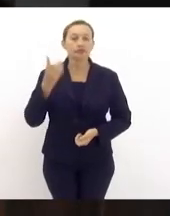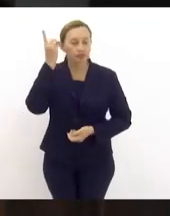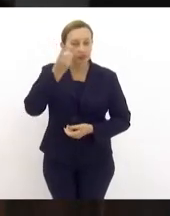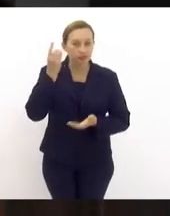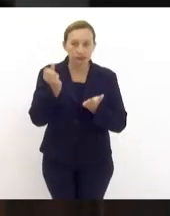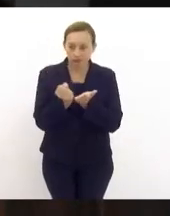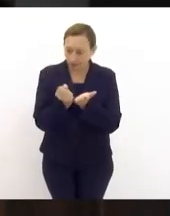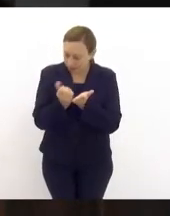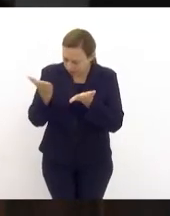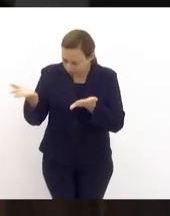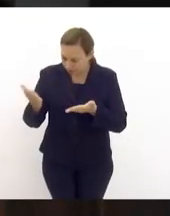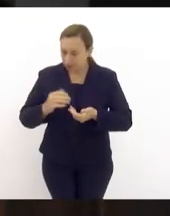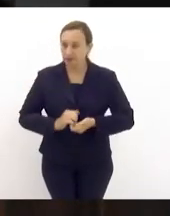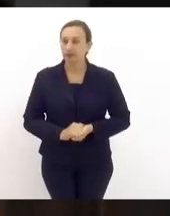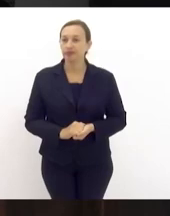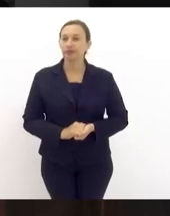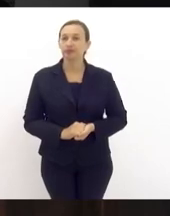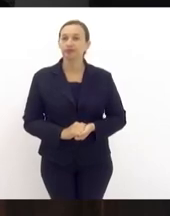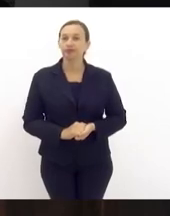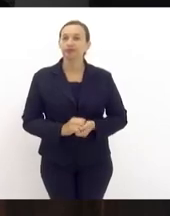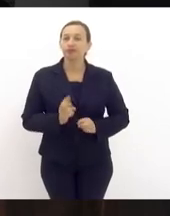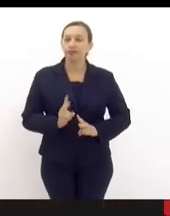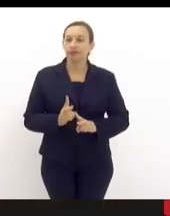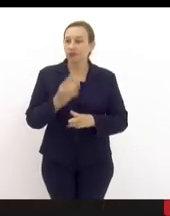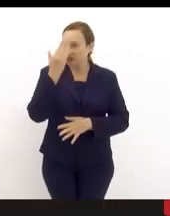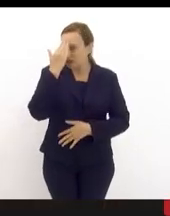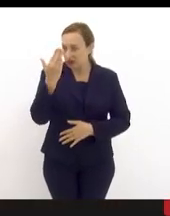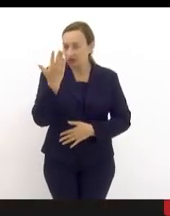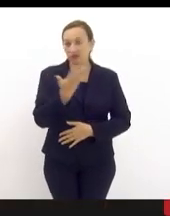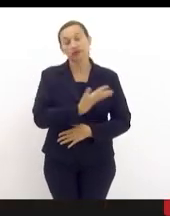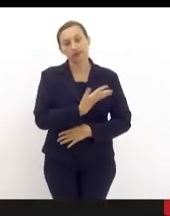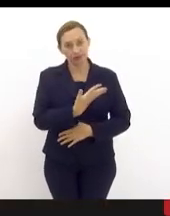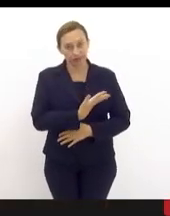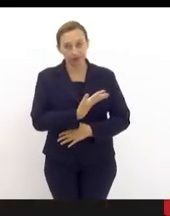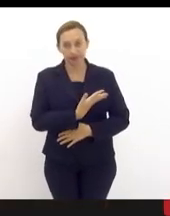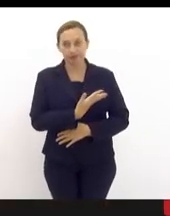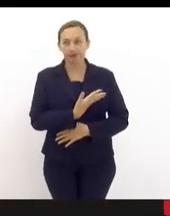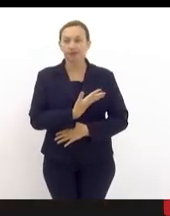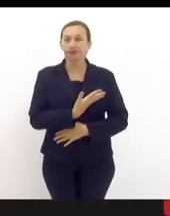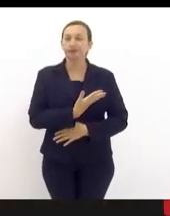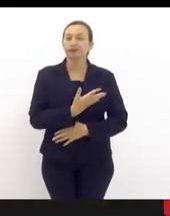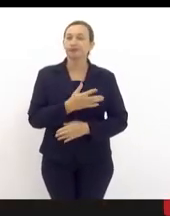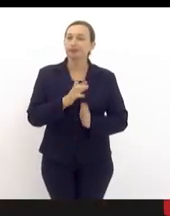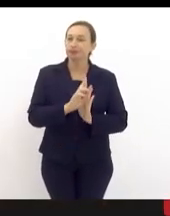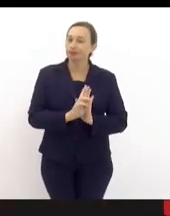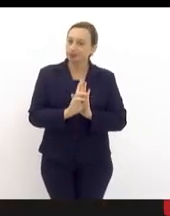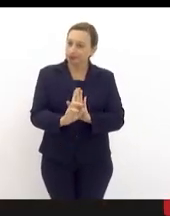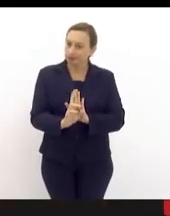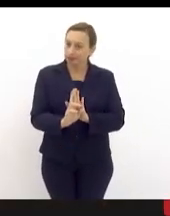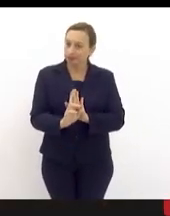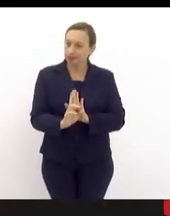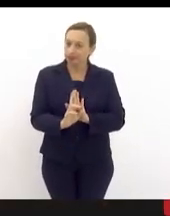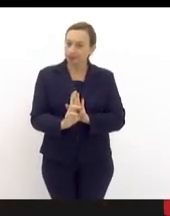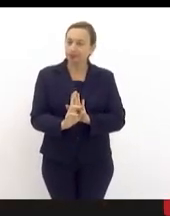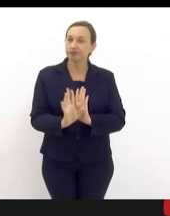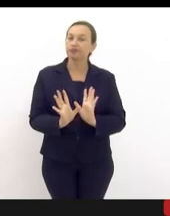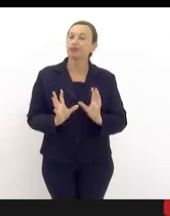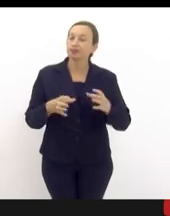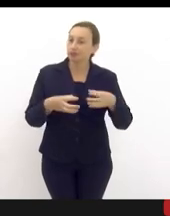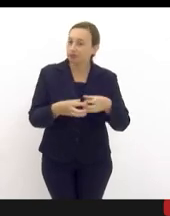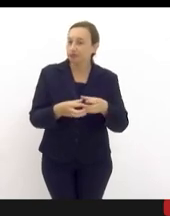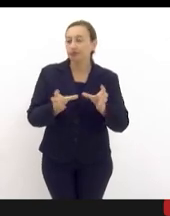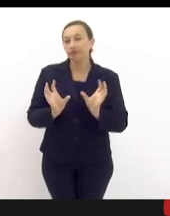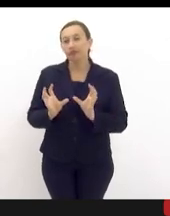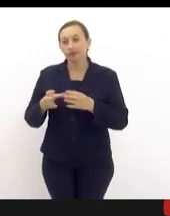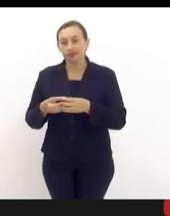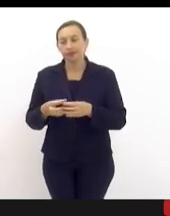Samuel Malafaia. Obrigado pela oportunidade, agradeço aos colegas que representaram as comissões, a